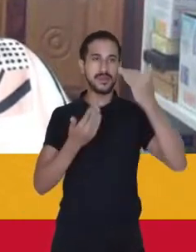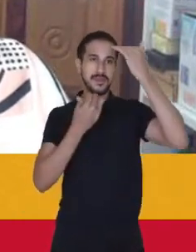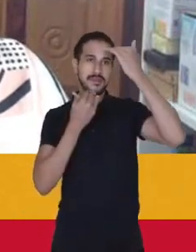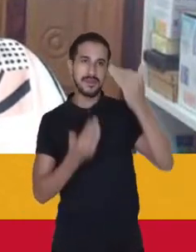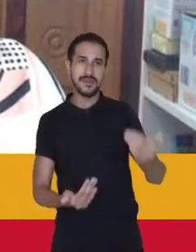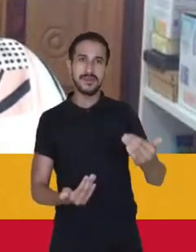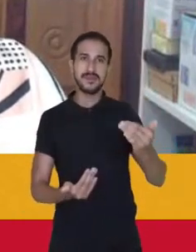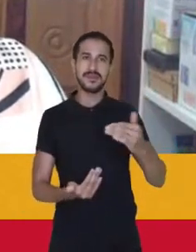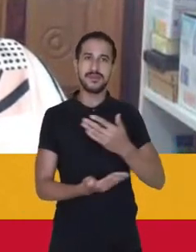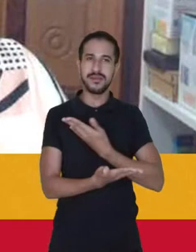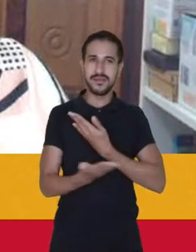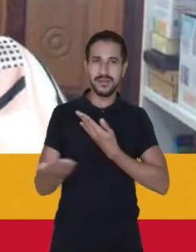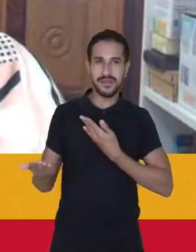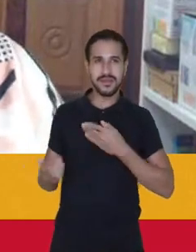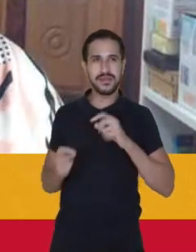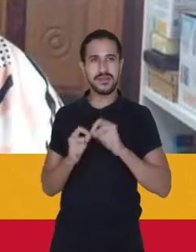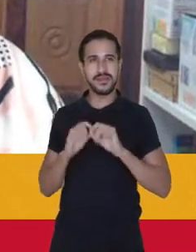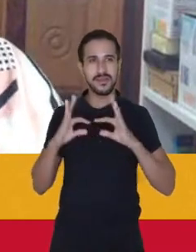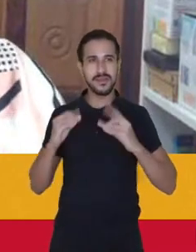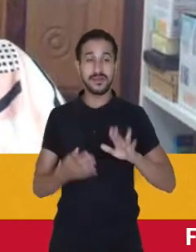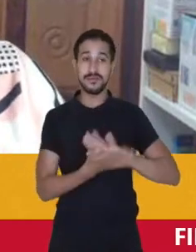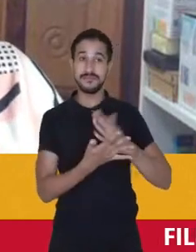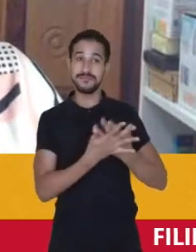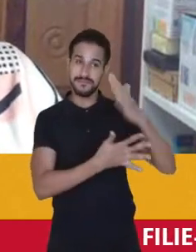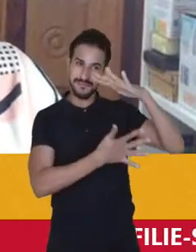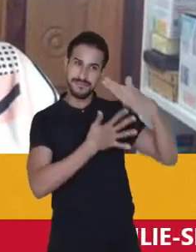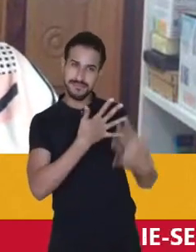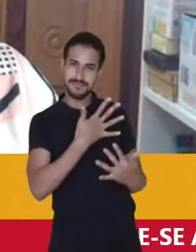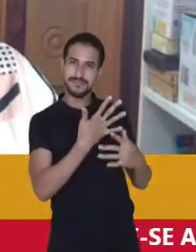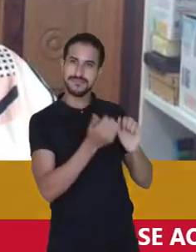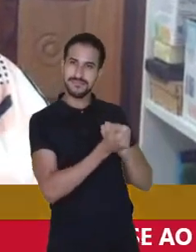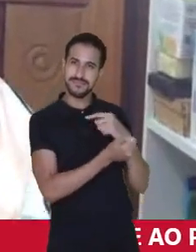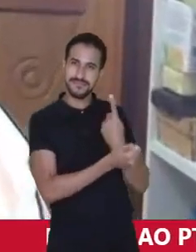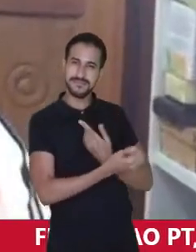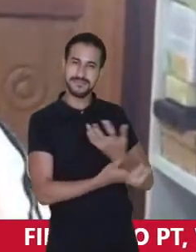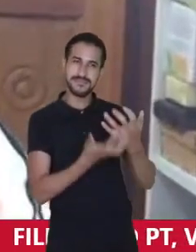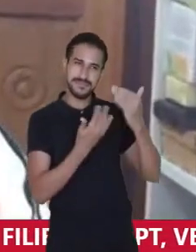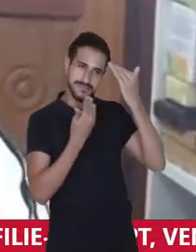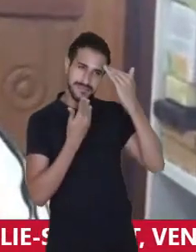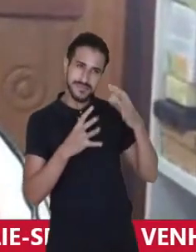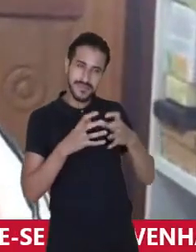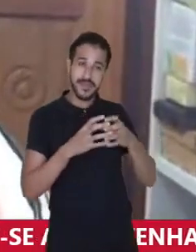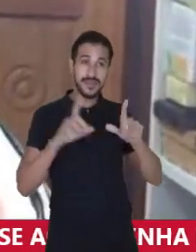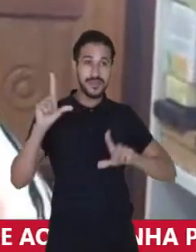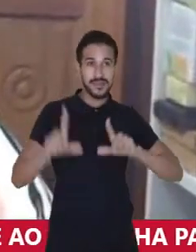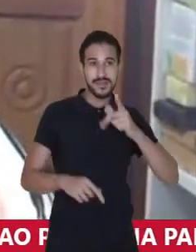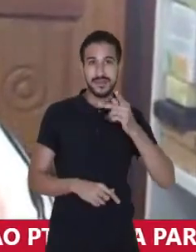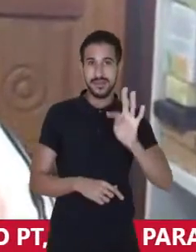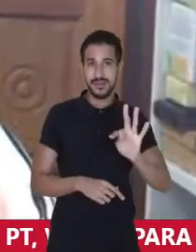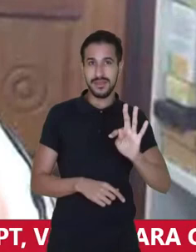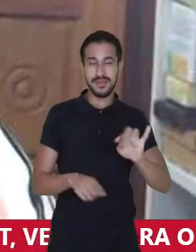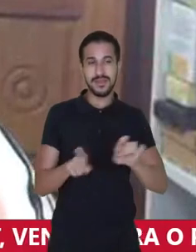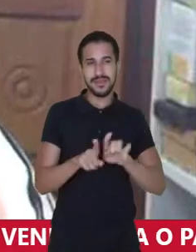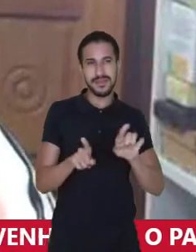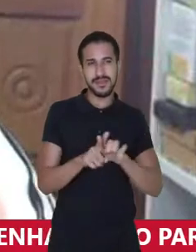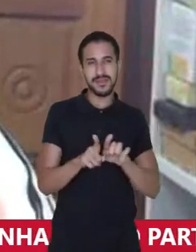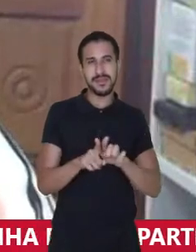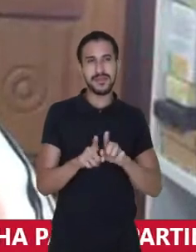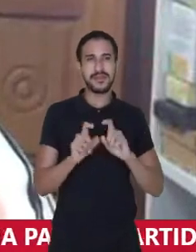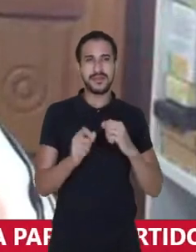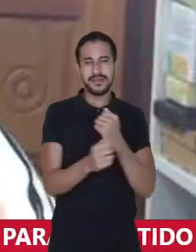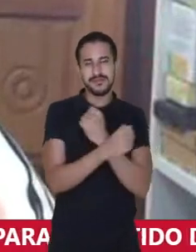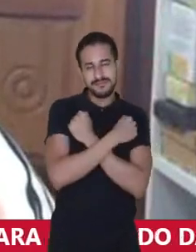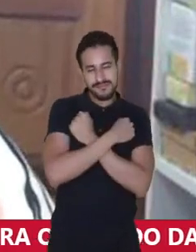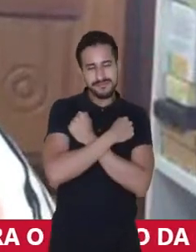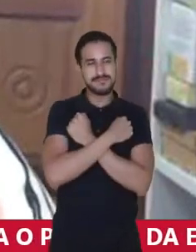agradecer aos nossos colegas que fizeram toda a tradução em Libras para nós, agradecer a equipe da TVPT e deixando aqui um